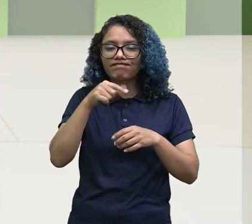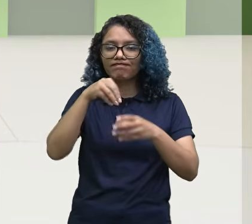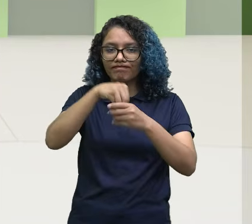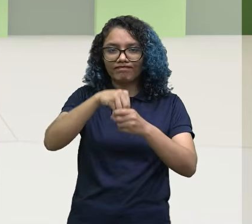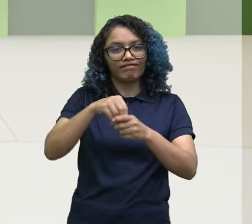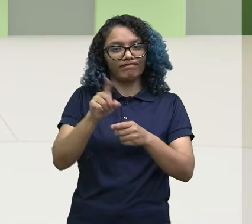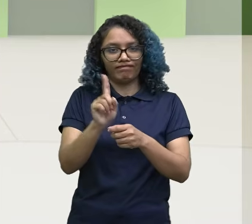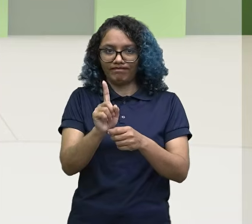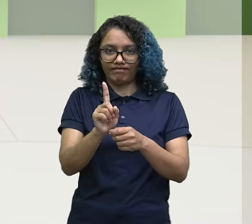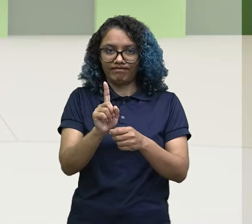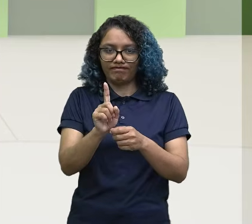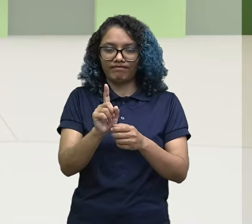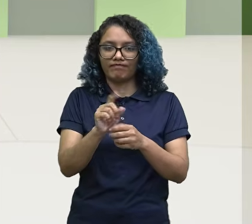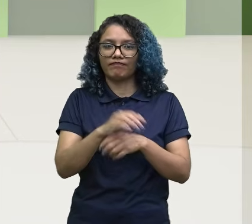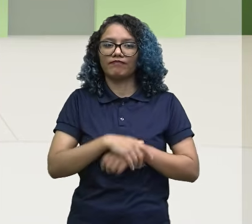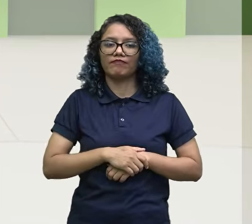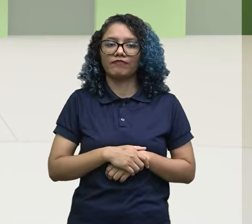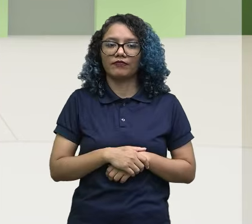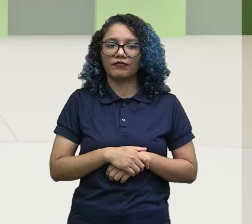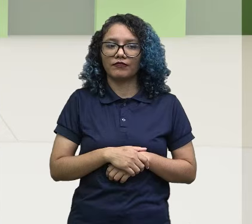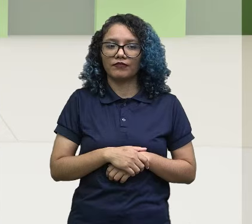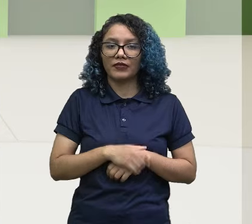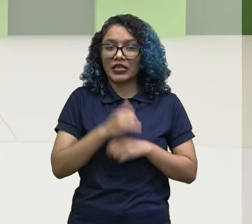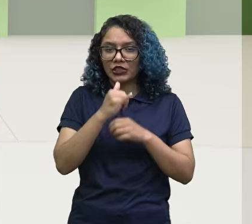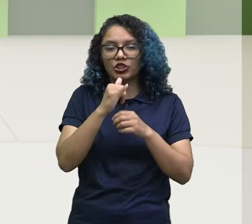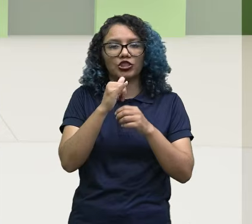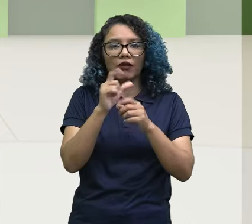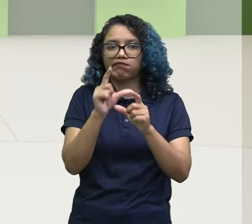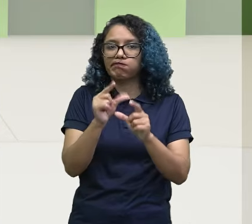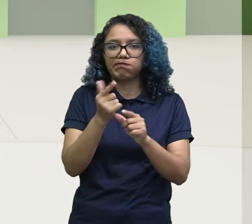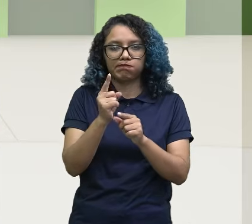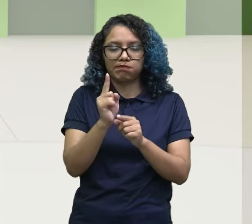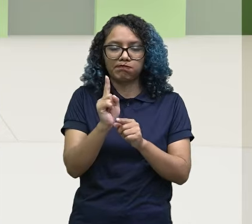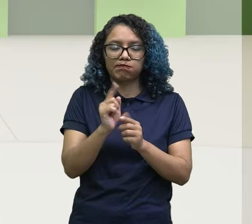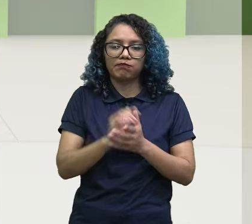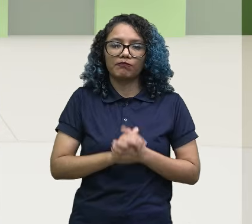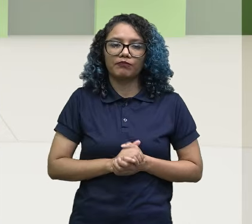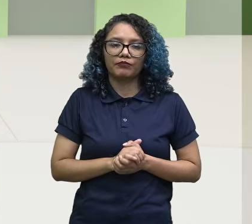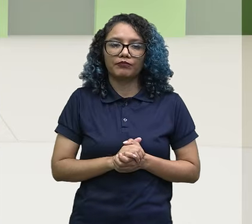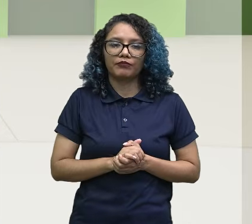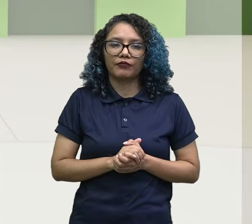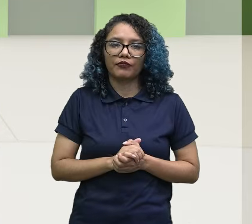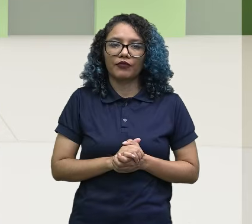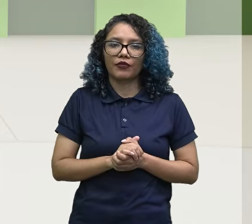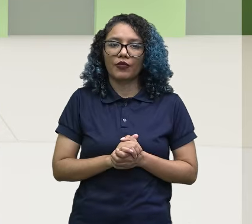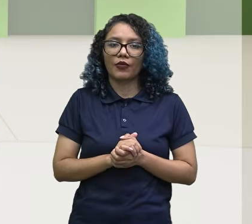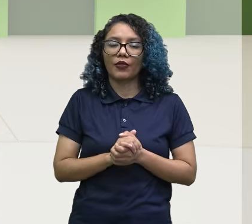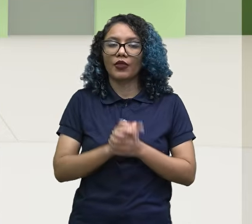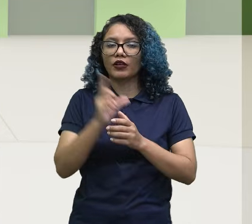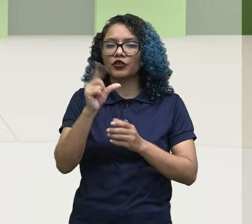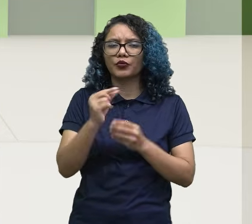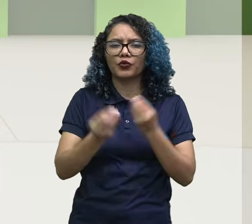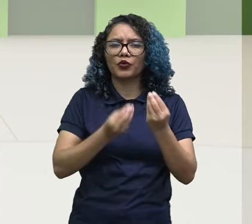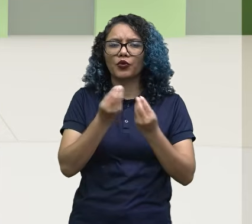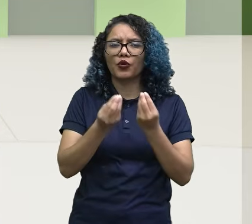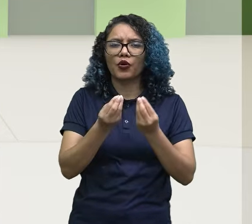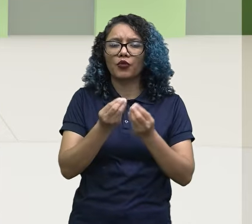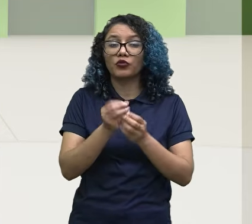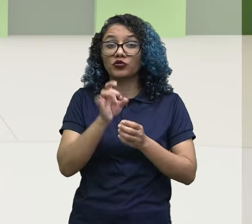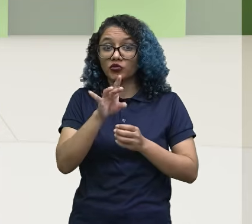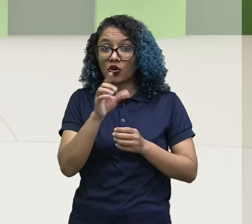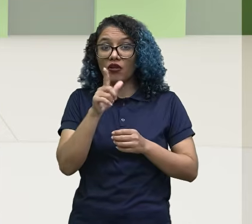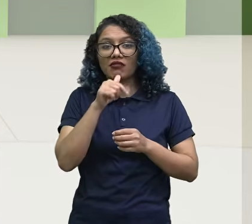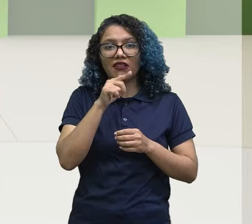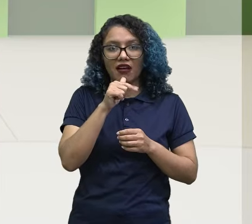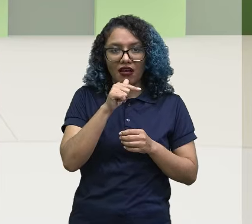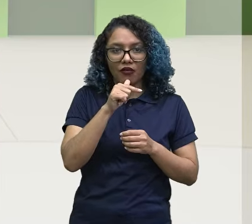Nesses casos aí, do caso, né, dessas substâncias, a redução ocorrerá no cátodo, será o da água,